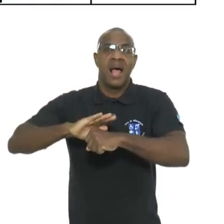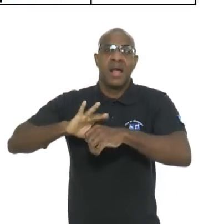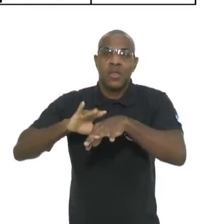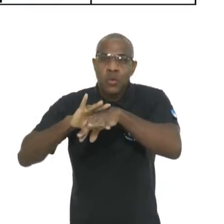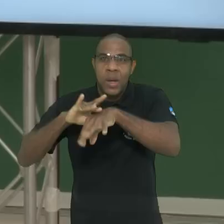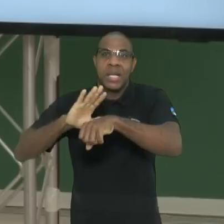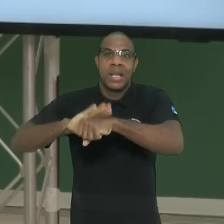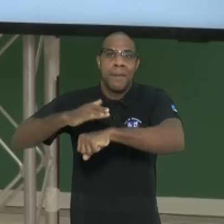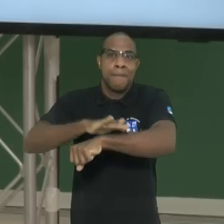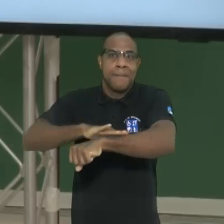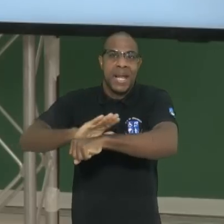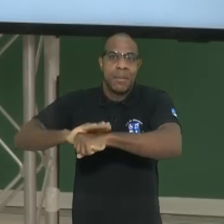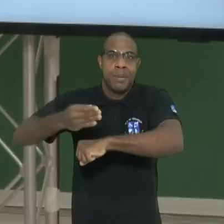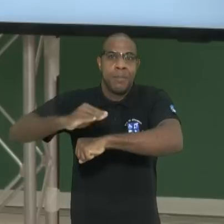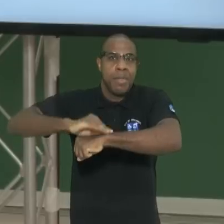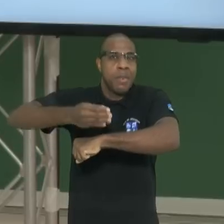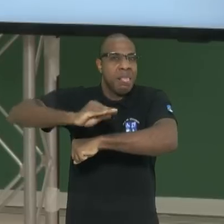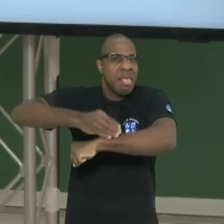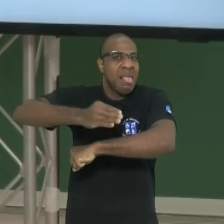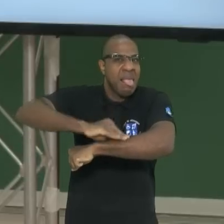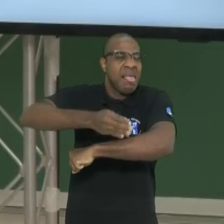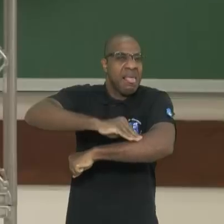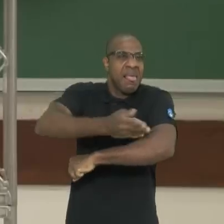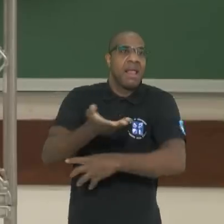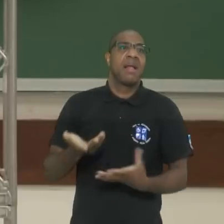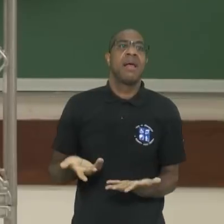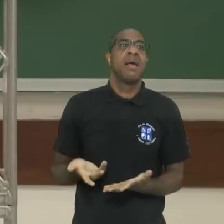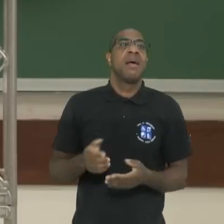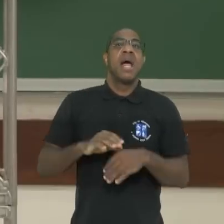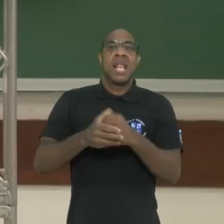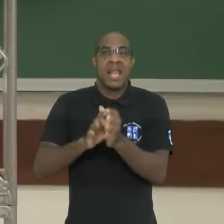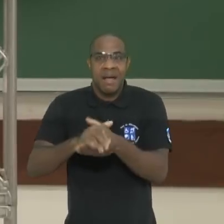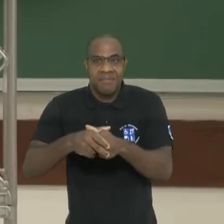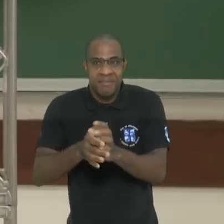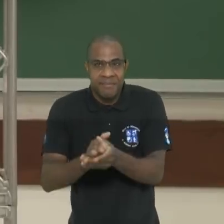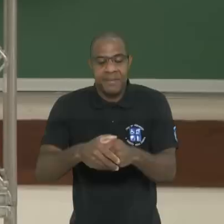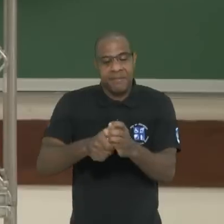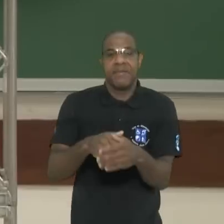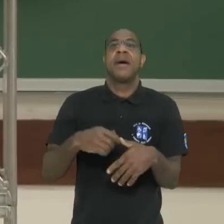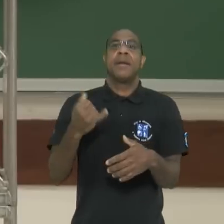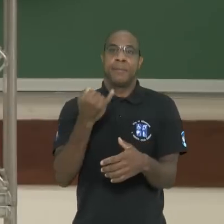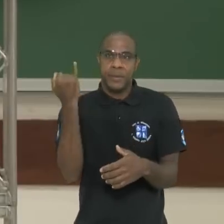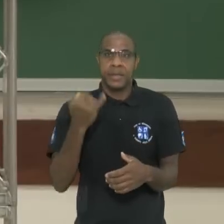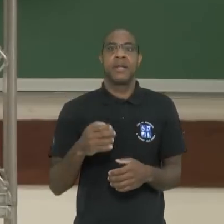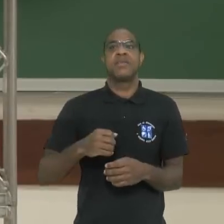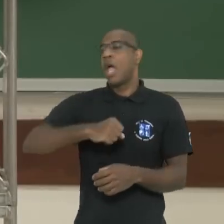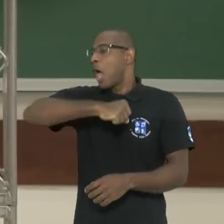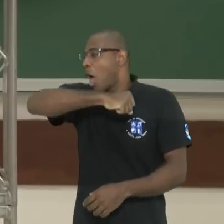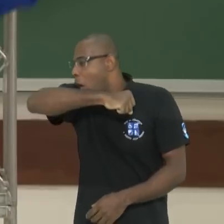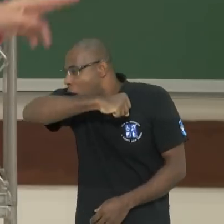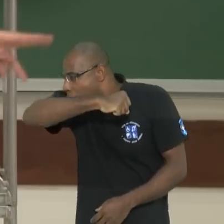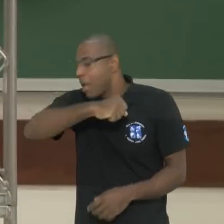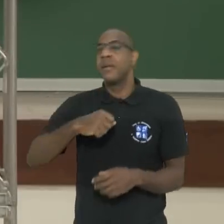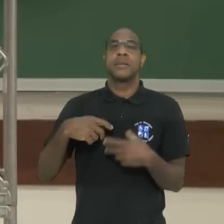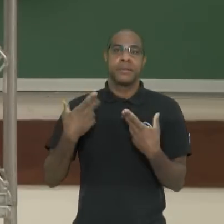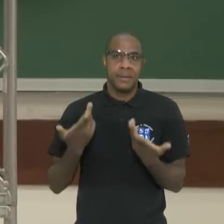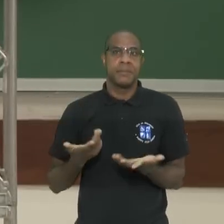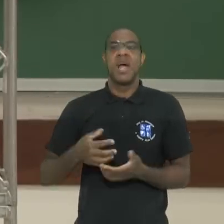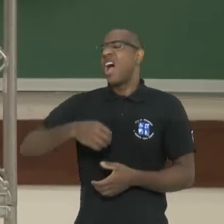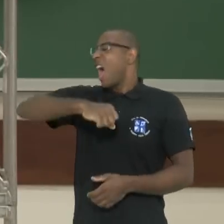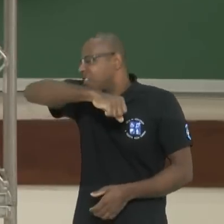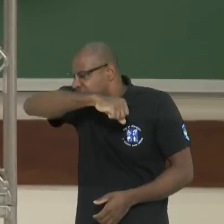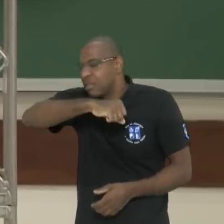aéreas. Novamente, higiene das mãos, cobrir o rosto ao tossir e espirrar. É uma doença para a qual não existe vacina,